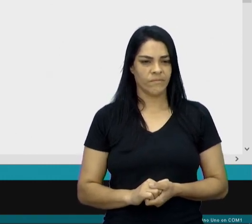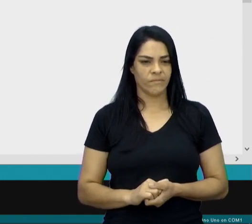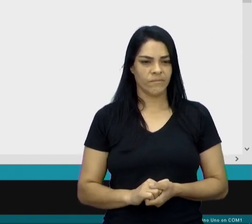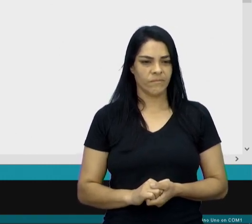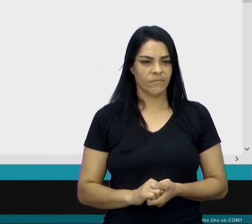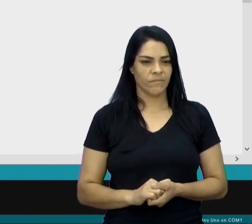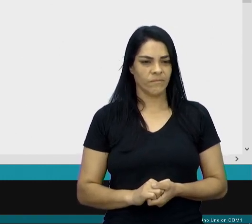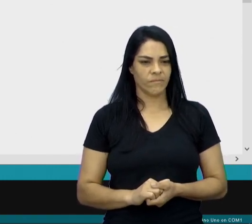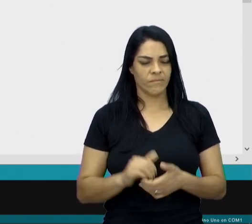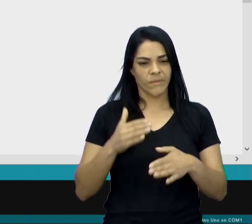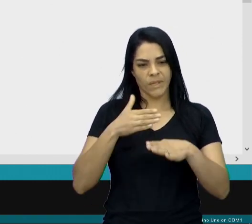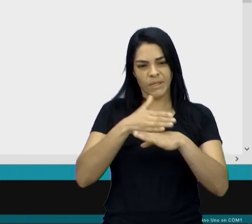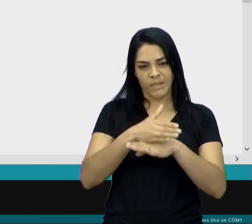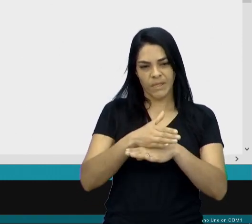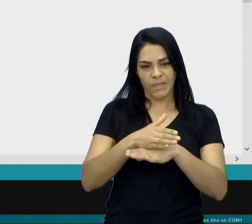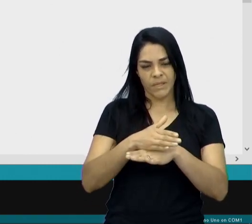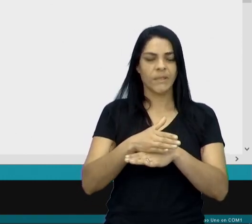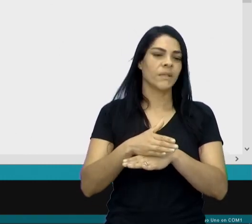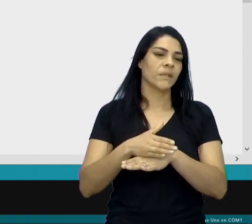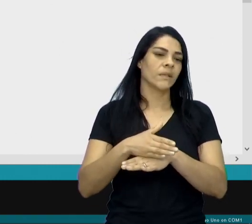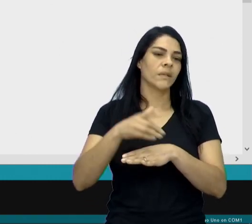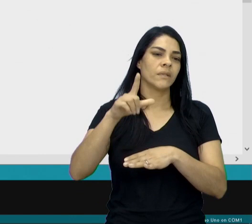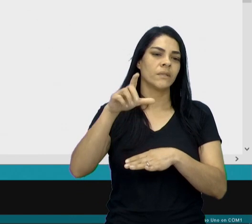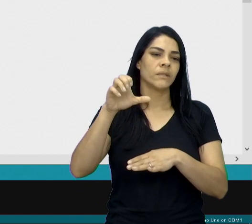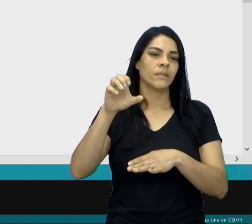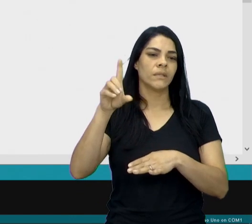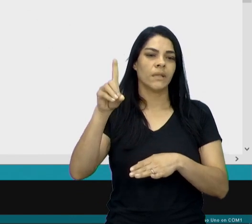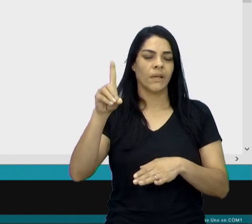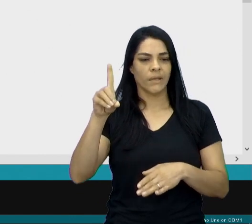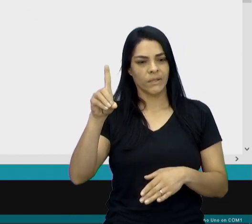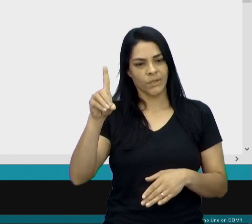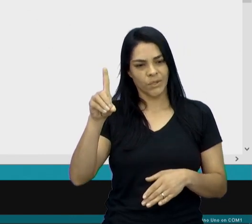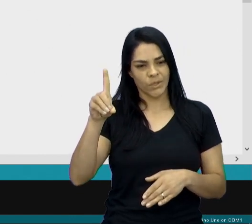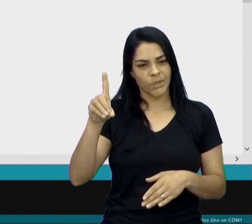a entrada de LED, veja que o I é a cor do LED,